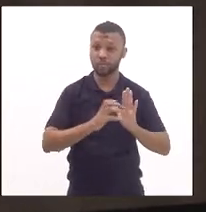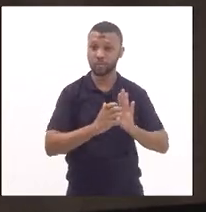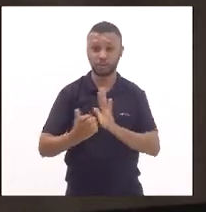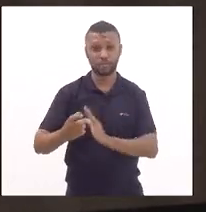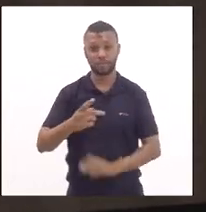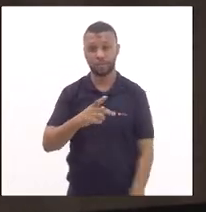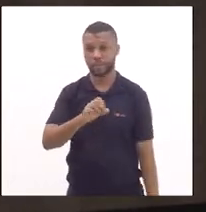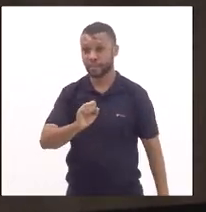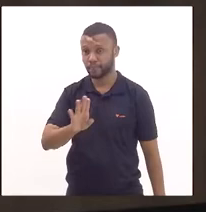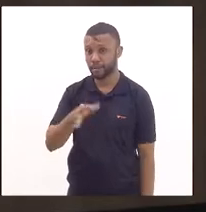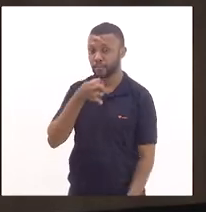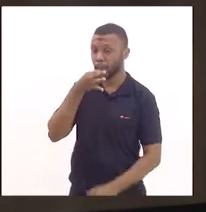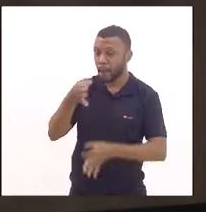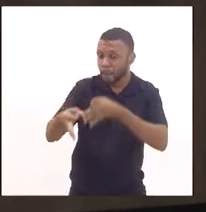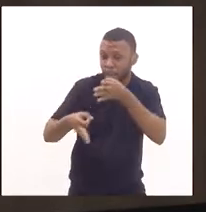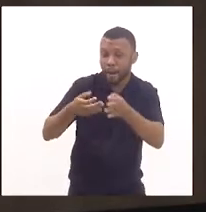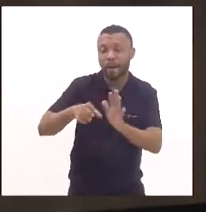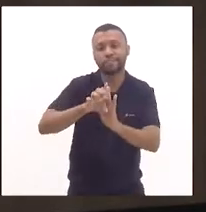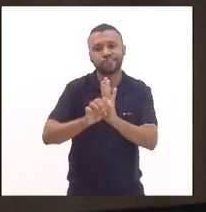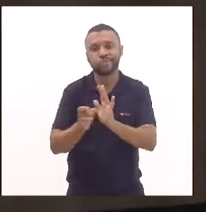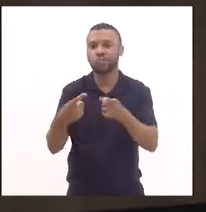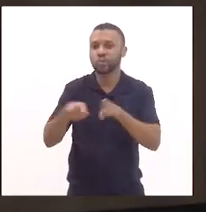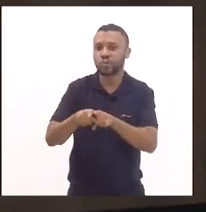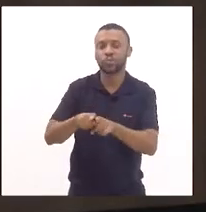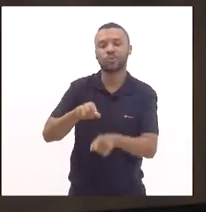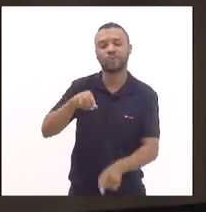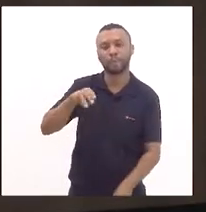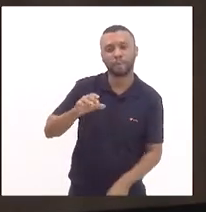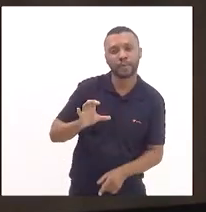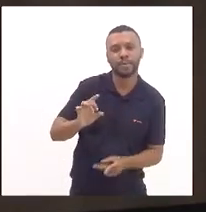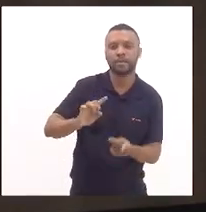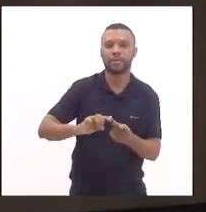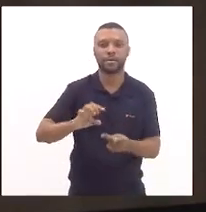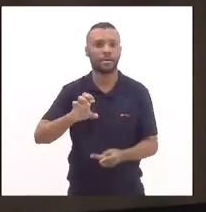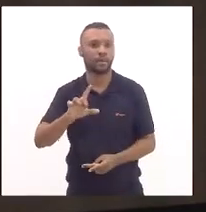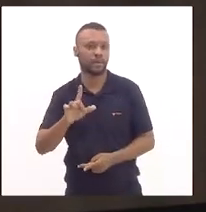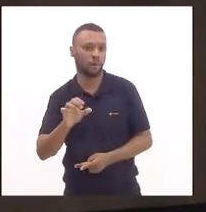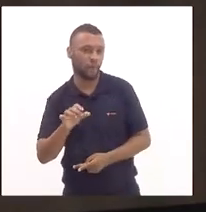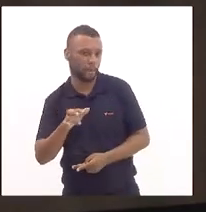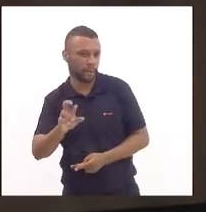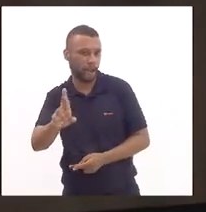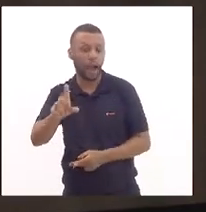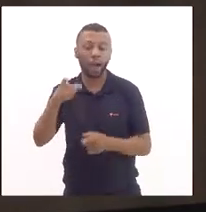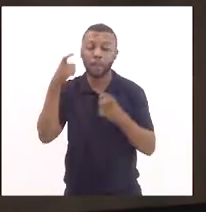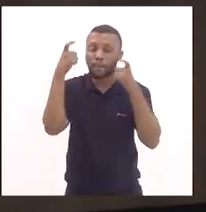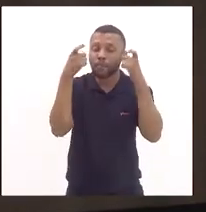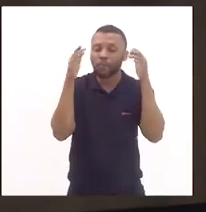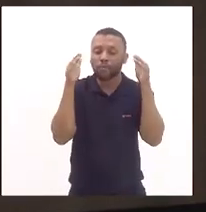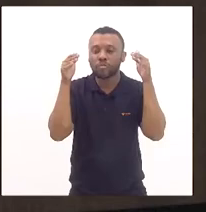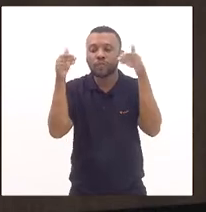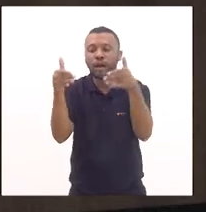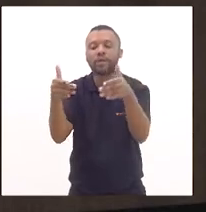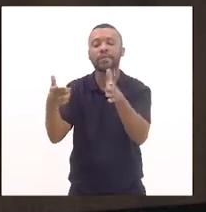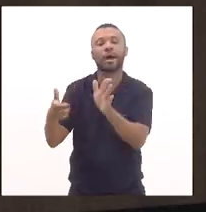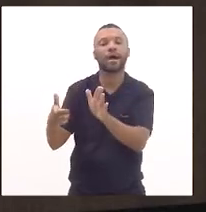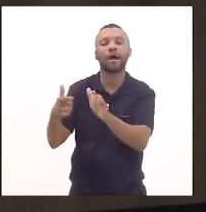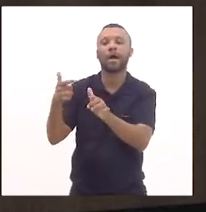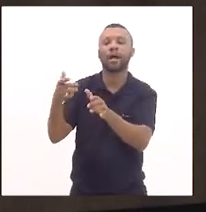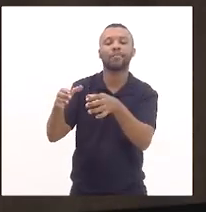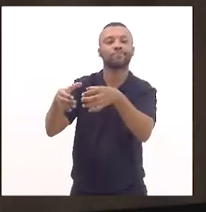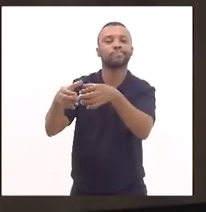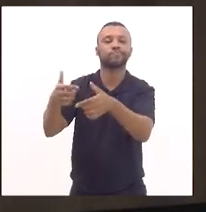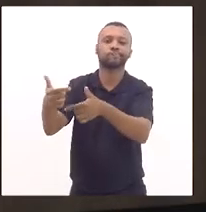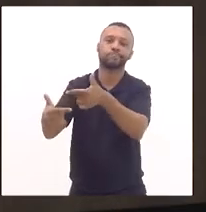várias emendas, deputado Mink, eu e deputado Eliomar, com preocupações relacionadas às cooperativas, como